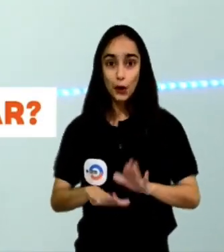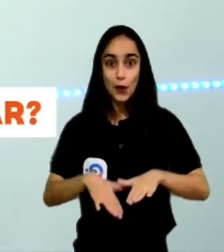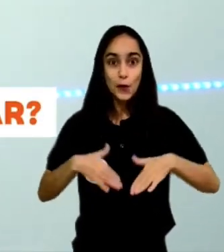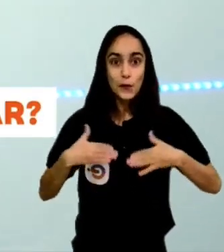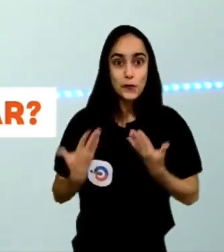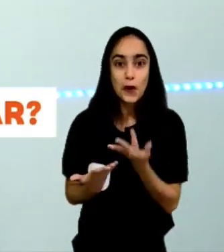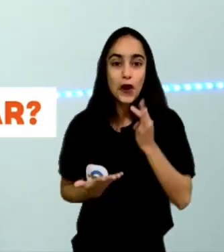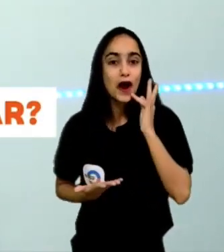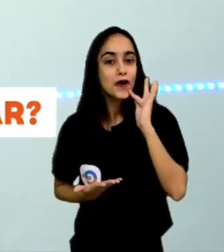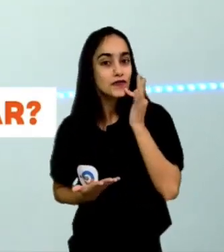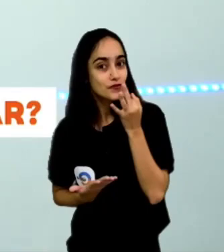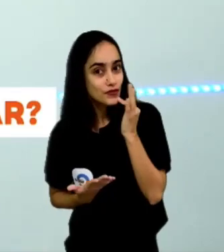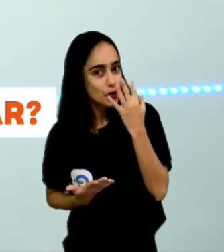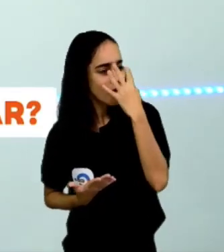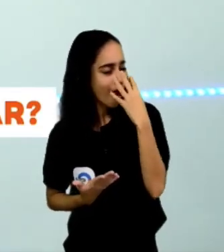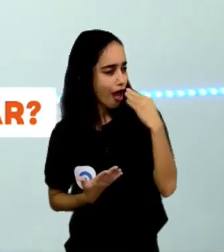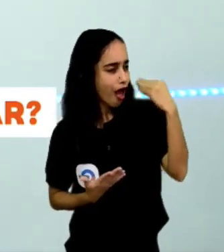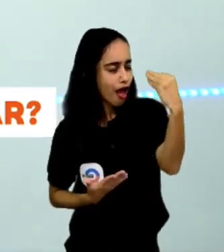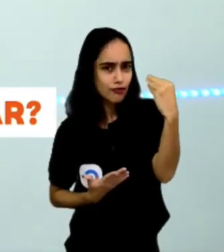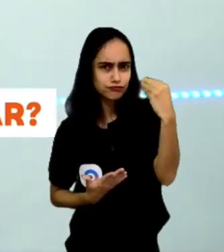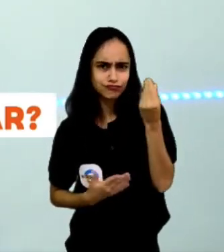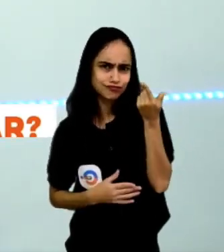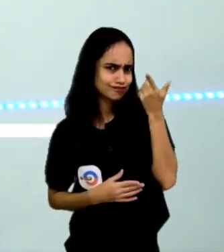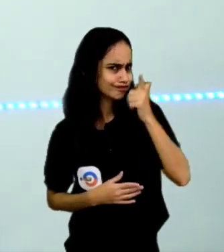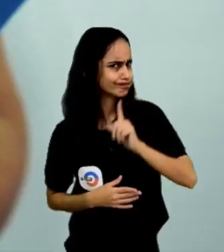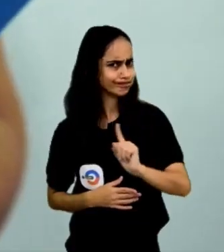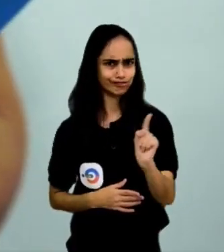raposa não conseguiu alcançar?